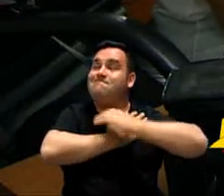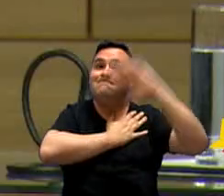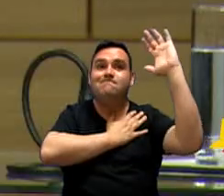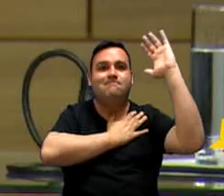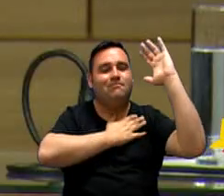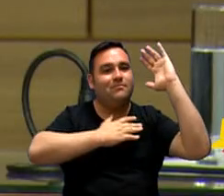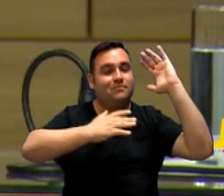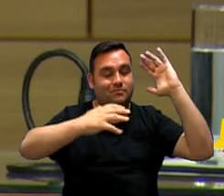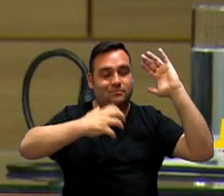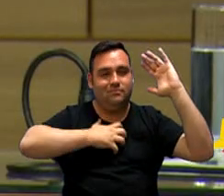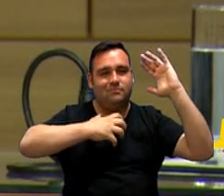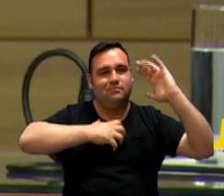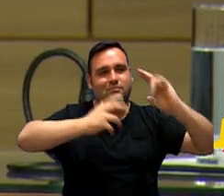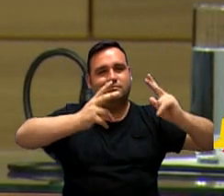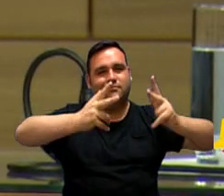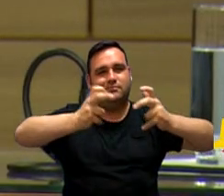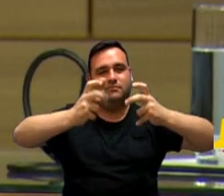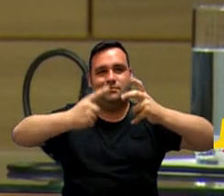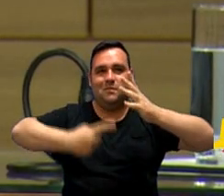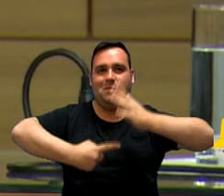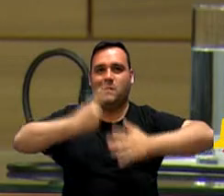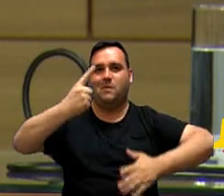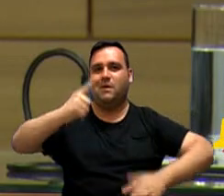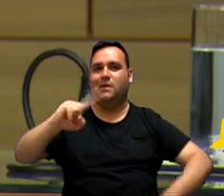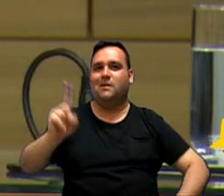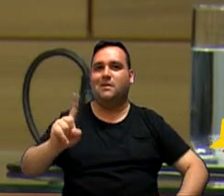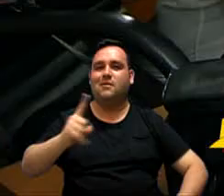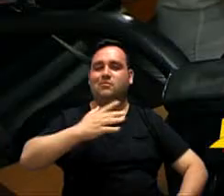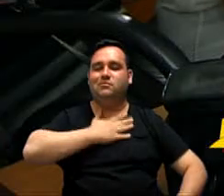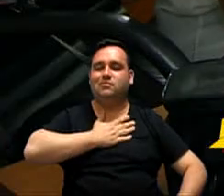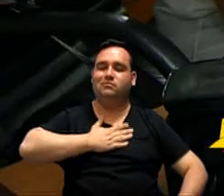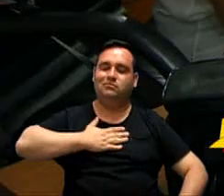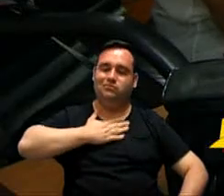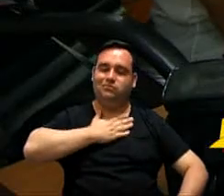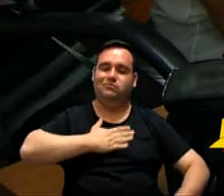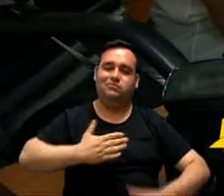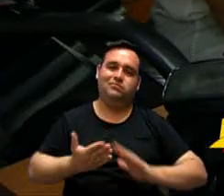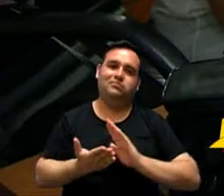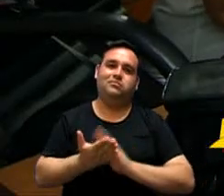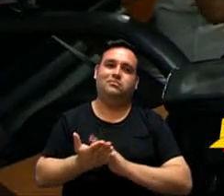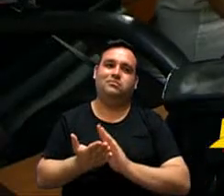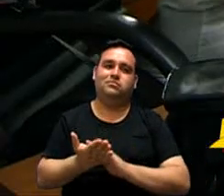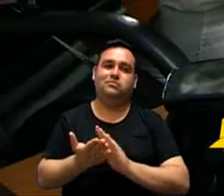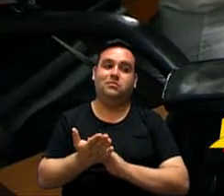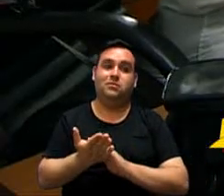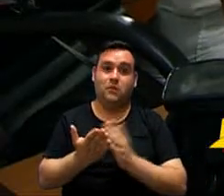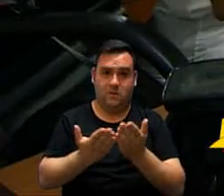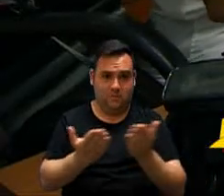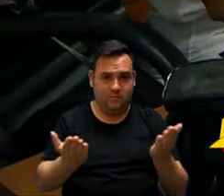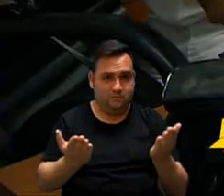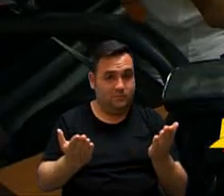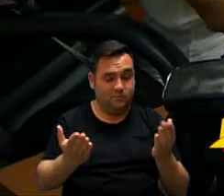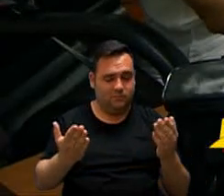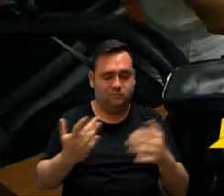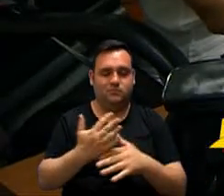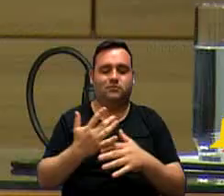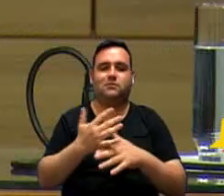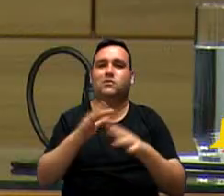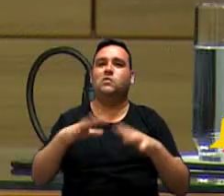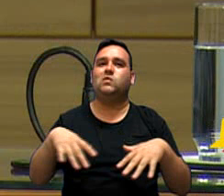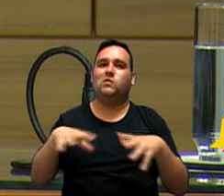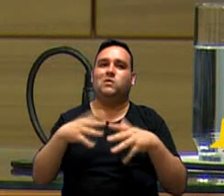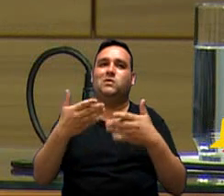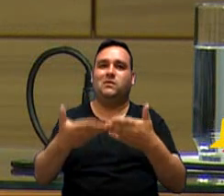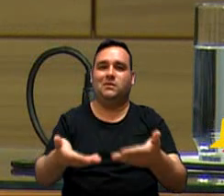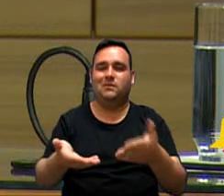sente isso aqui, não é a primeira vez, é um prazer poder fazer essa homenagem, não a vocês, à cidade de Sorocaba,